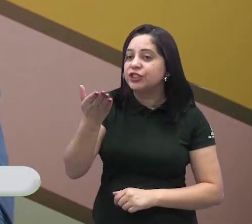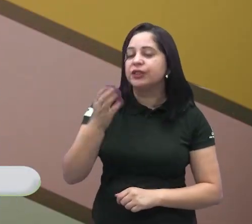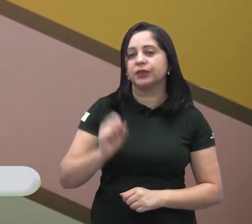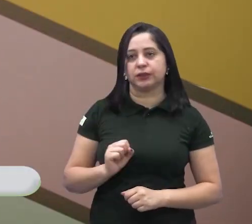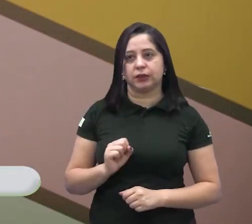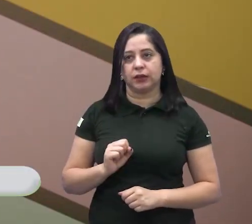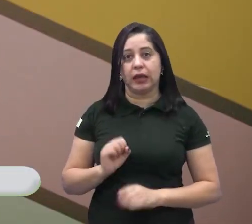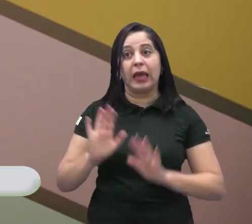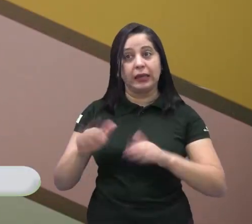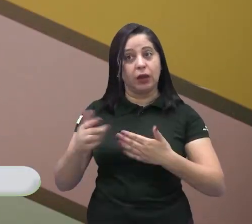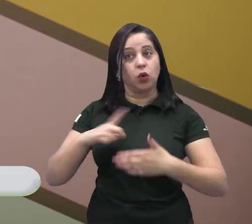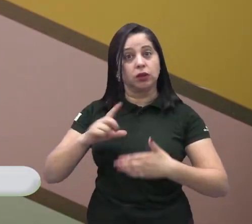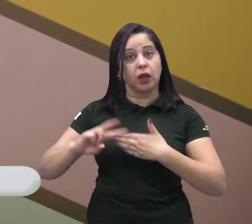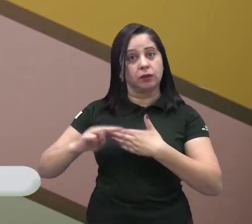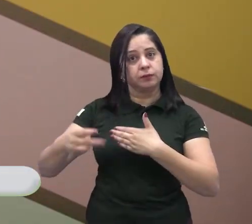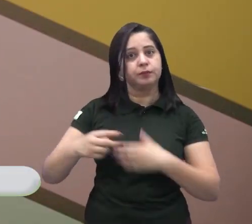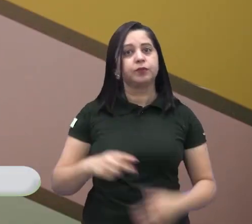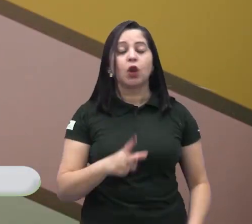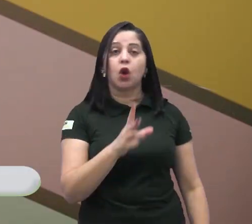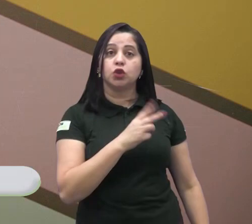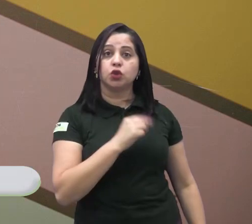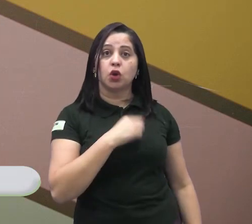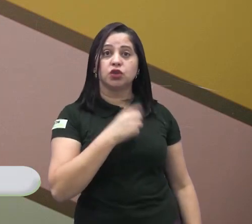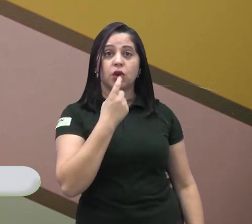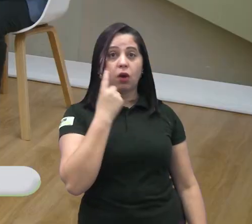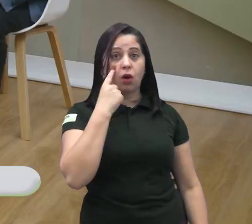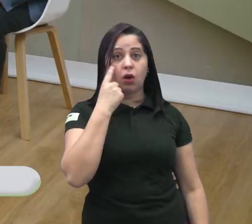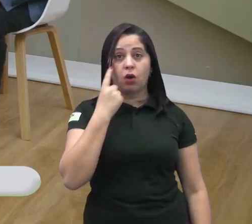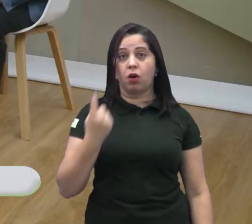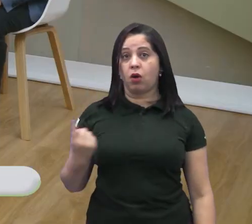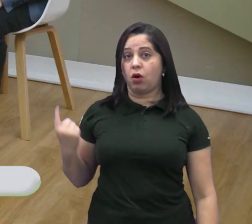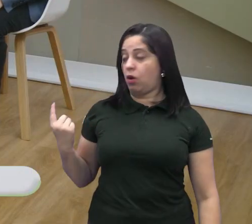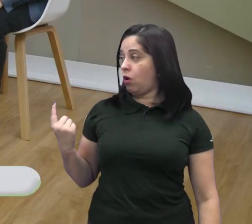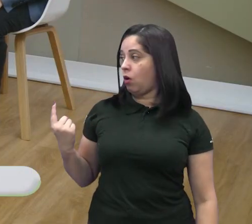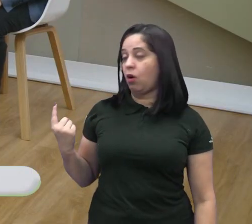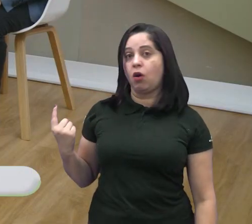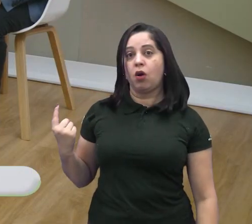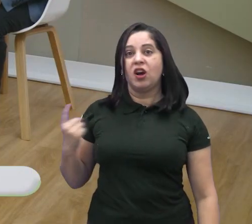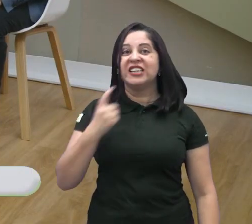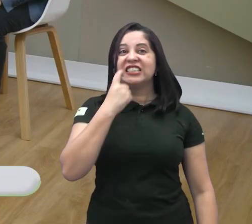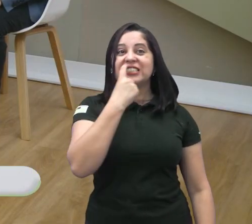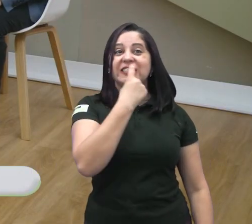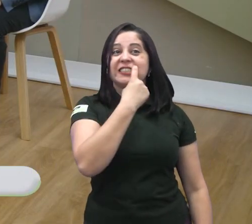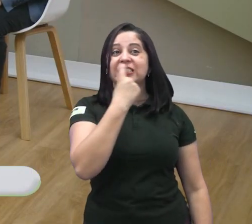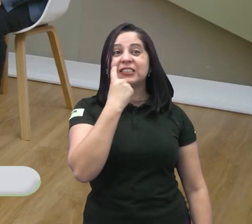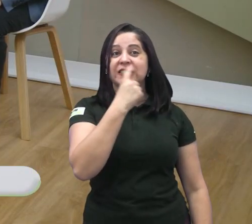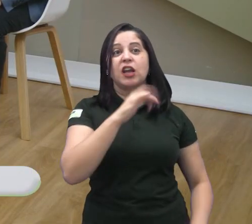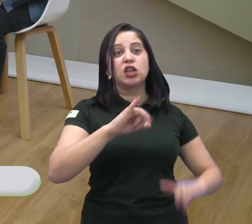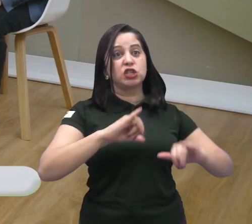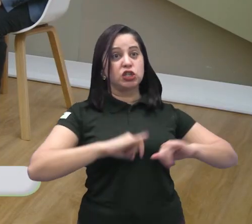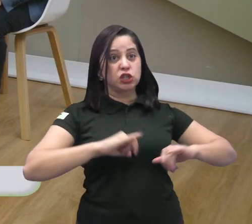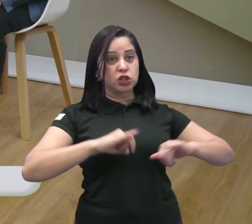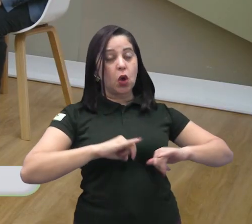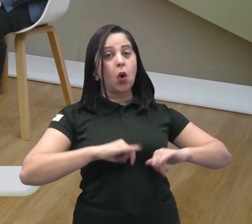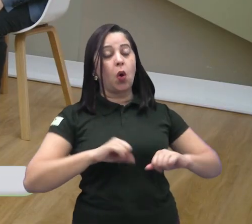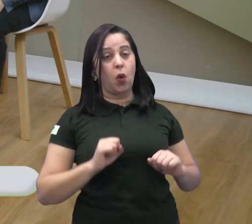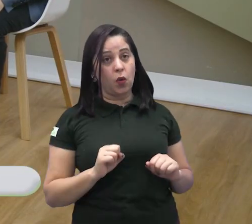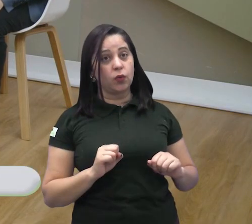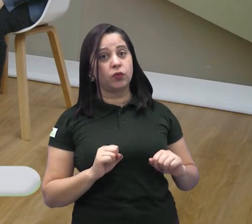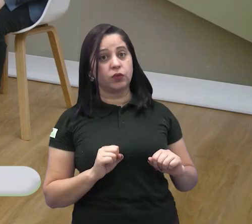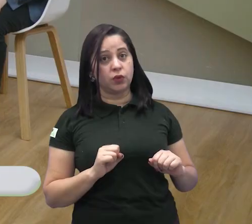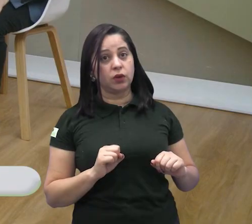dentista. Então, o bruxismo, ele tem muitas consequências. E curioso que até a parte de cima da gengiva, ela sofre, né,